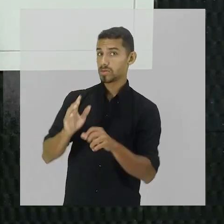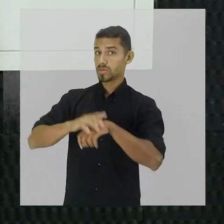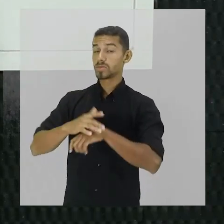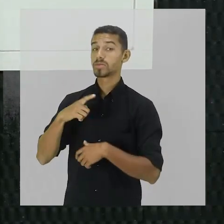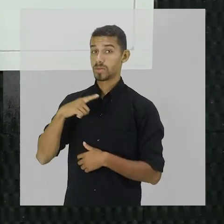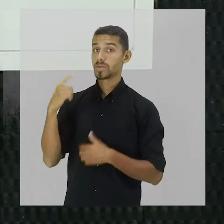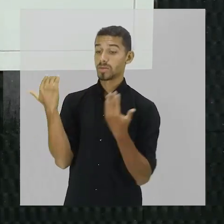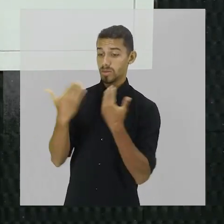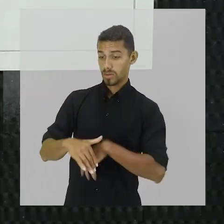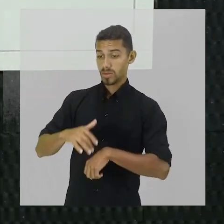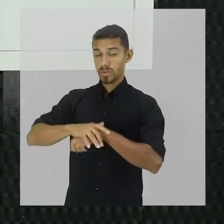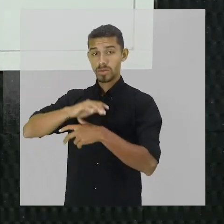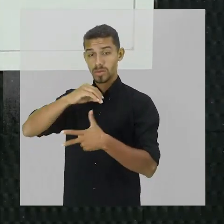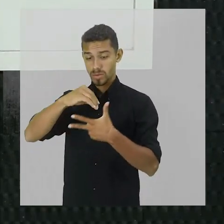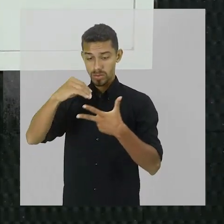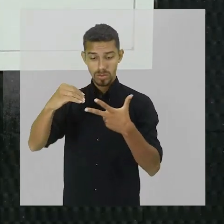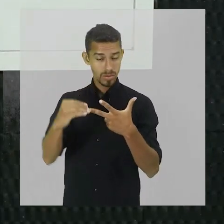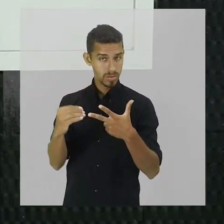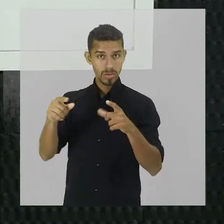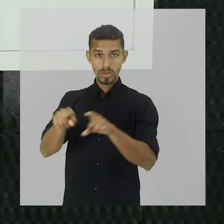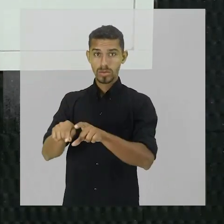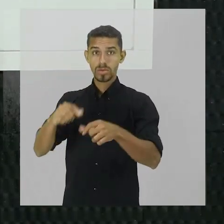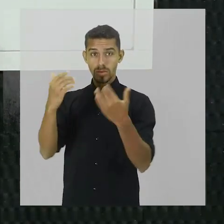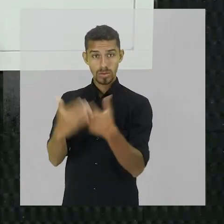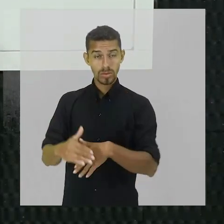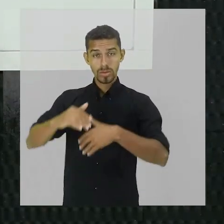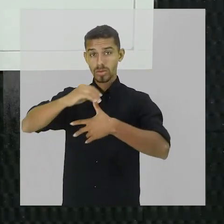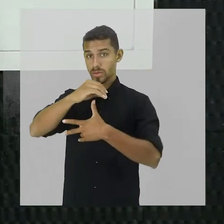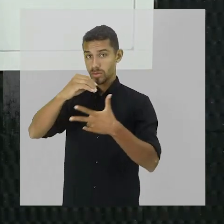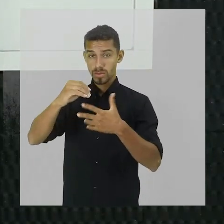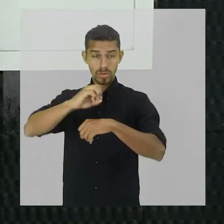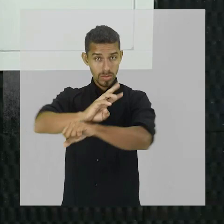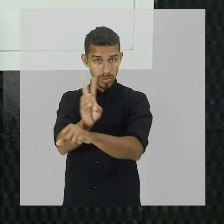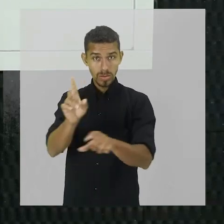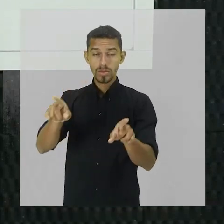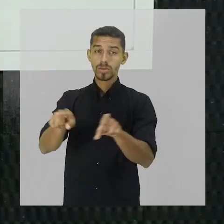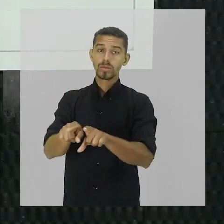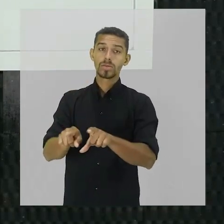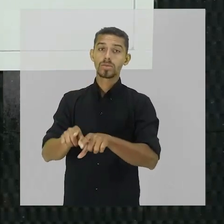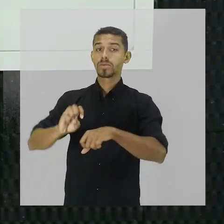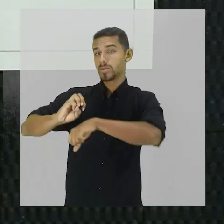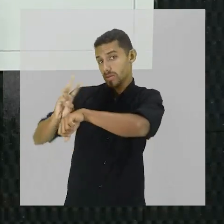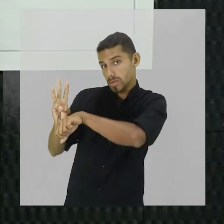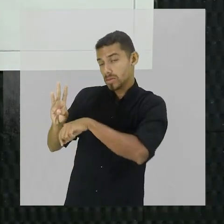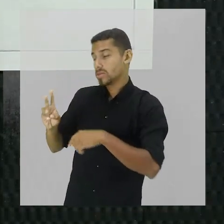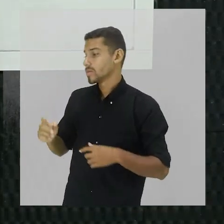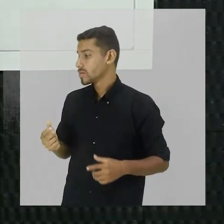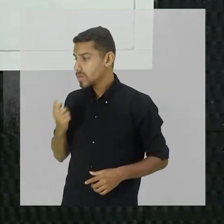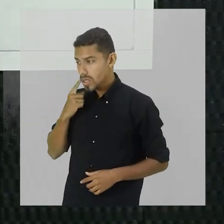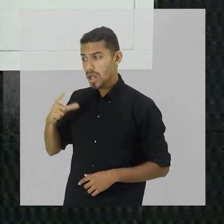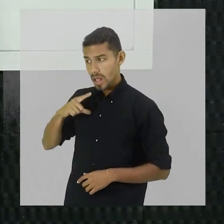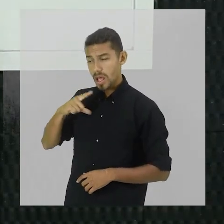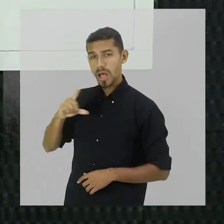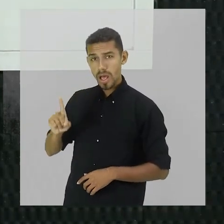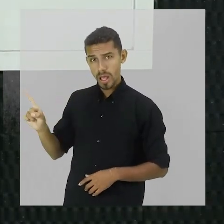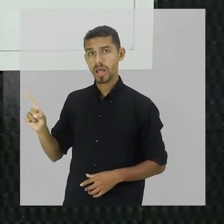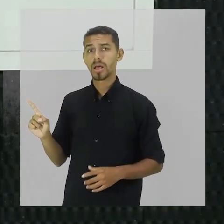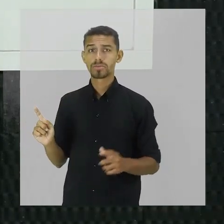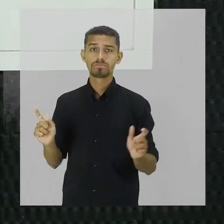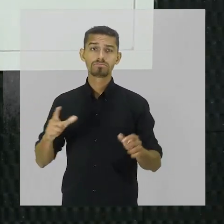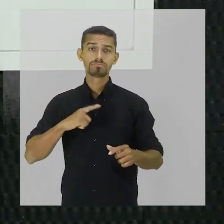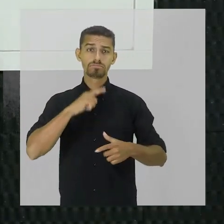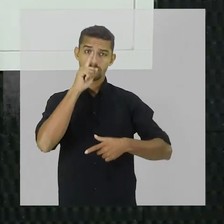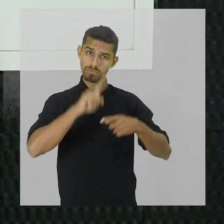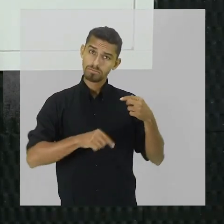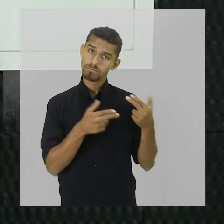na prova do Enem como na prova da UEMA. Tá? Já fizemos questões aqui do Enem, já fizemos questões da UEMA, já tem material